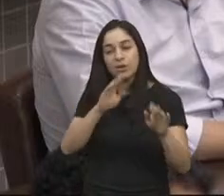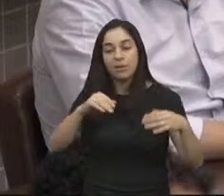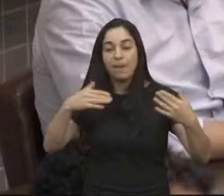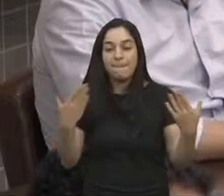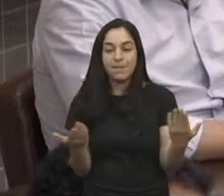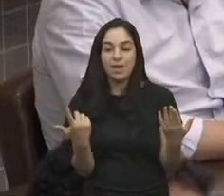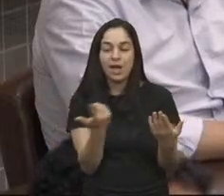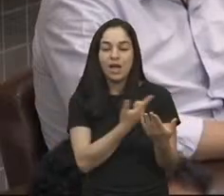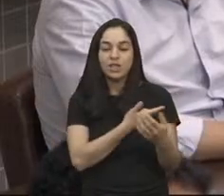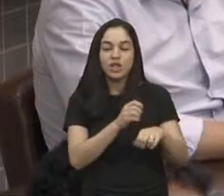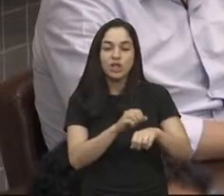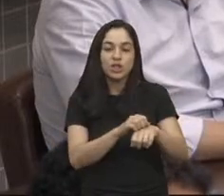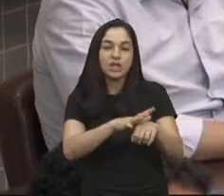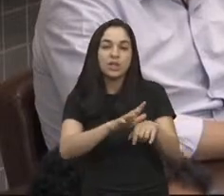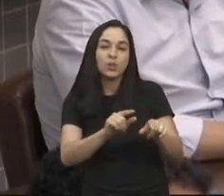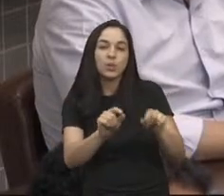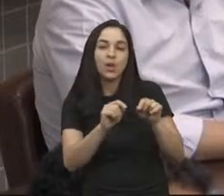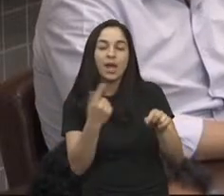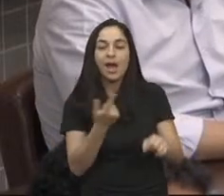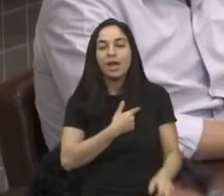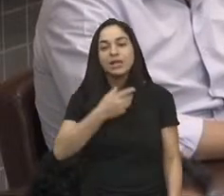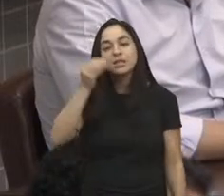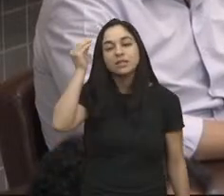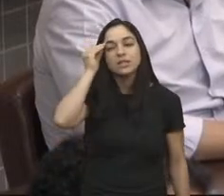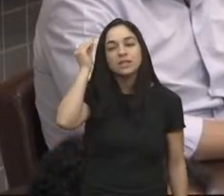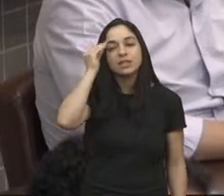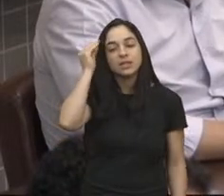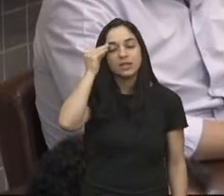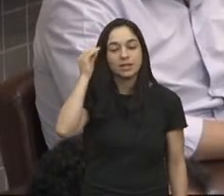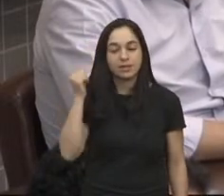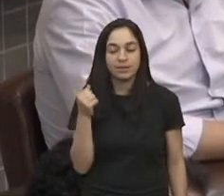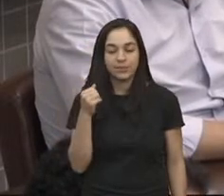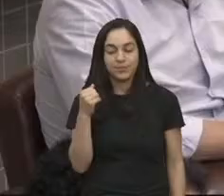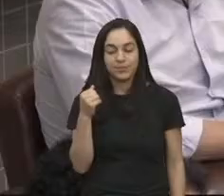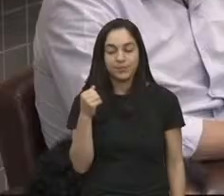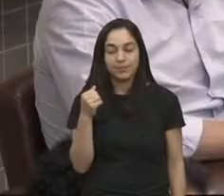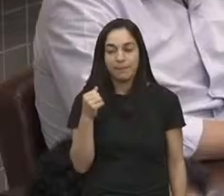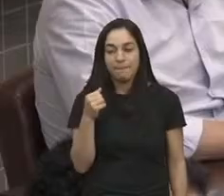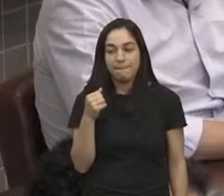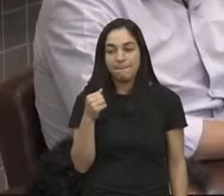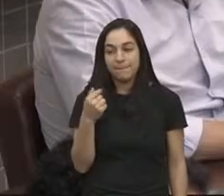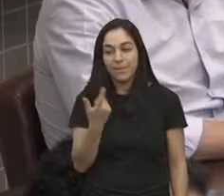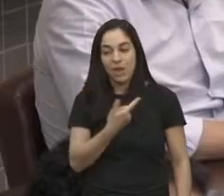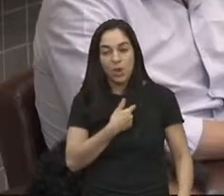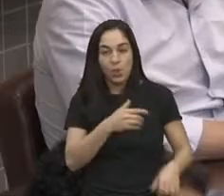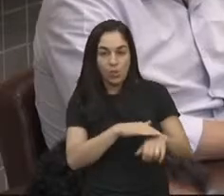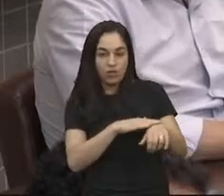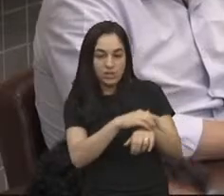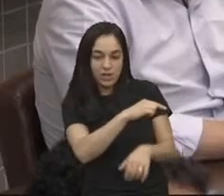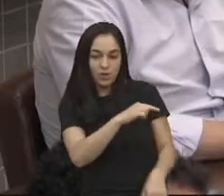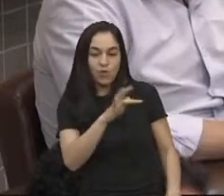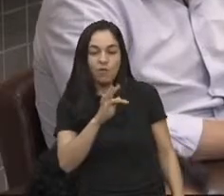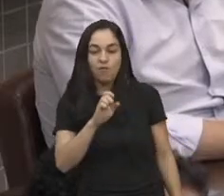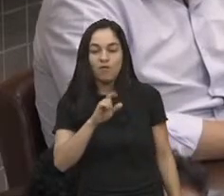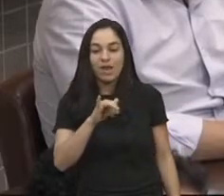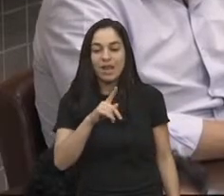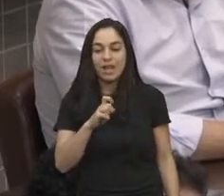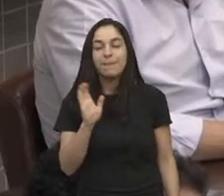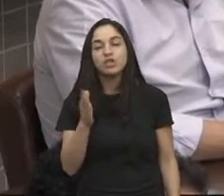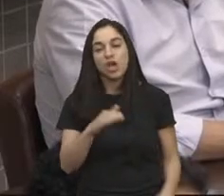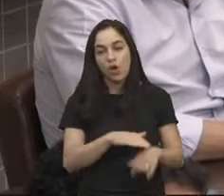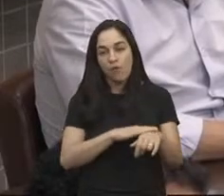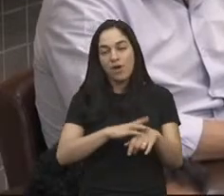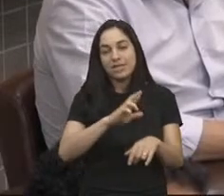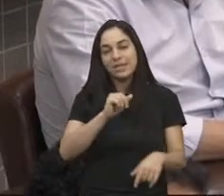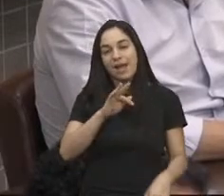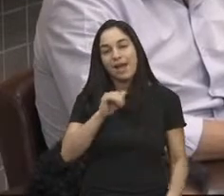indicação faz todo sentido, a gente tenta ampliar essa questão. Mas estava conversando com o Felipe e ele já tem conversas com o Rafa e com a nossa equipe para